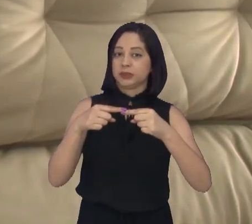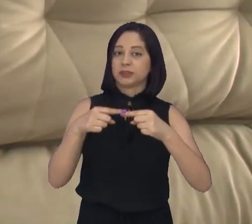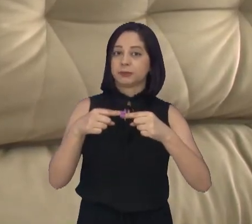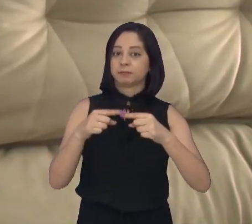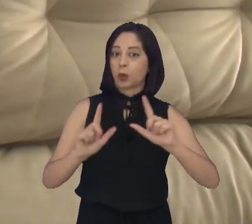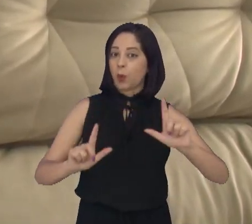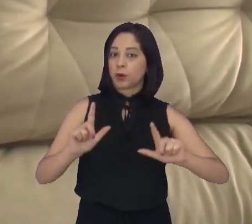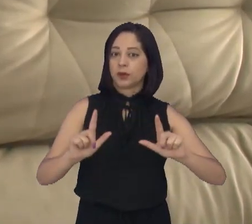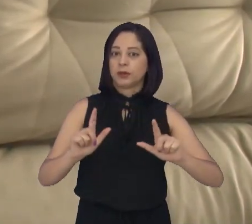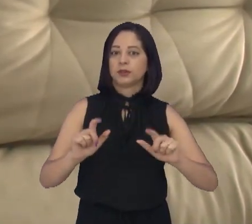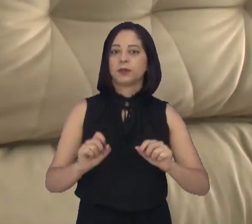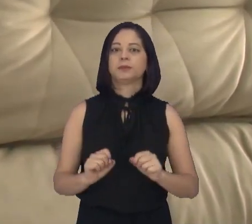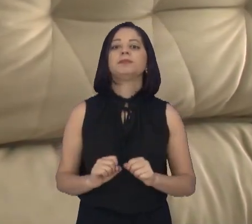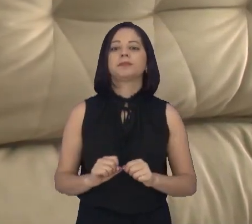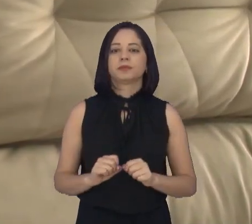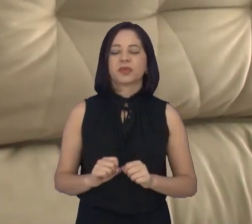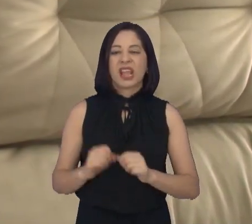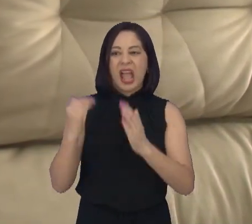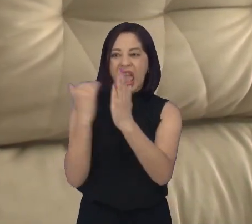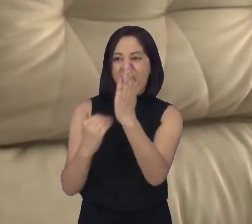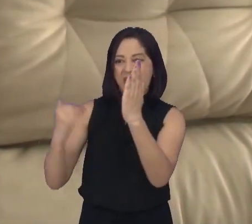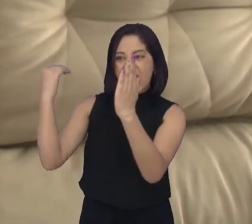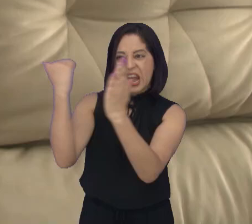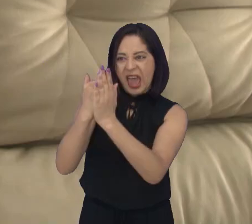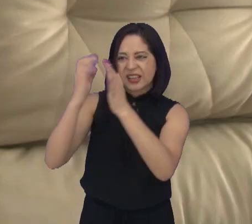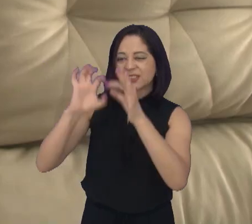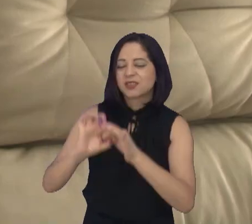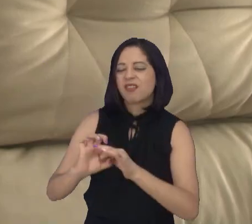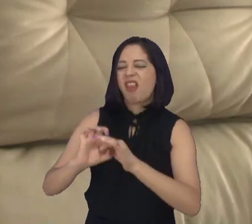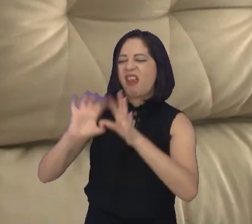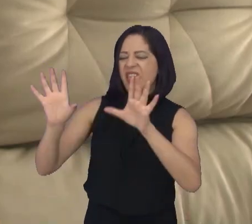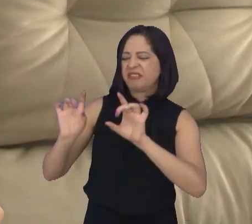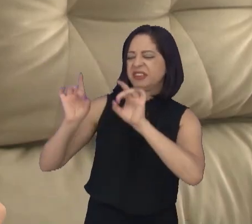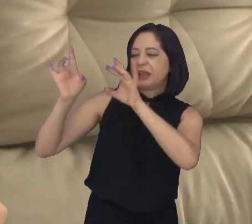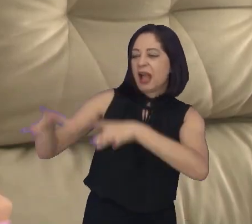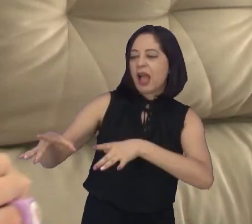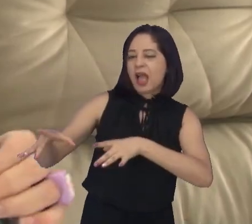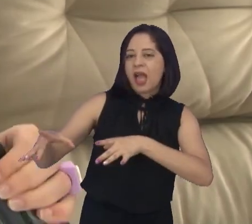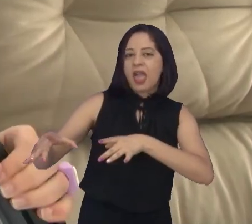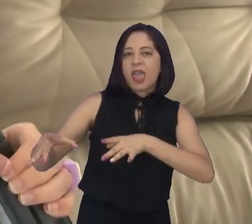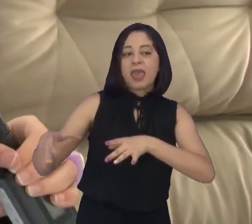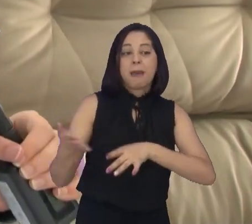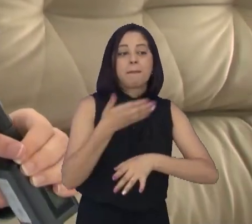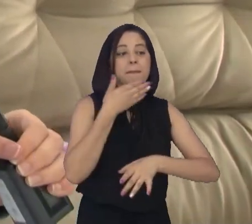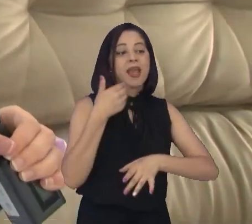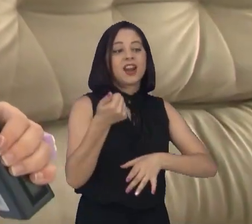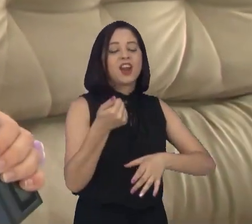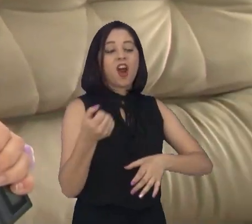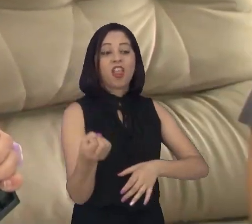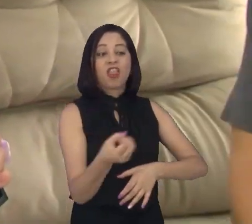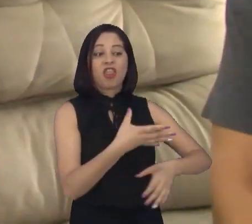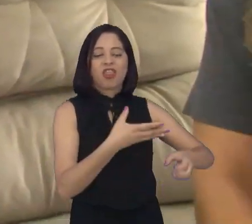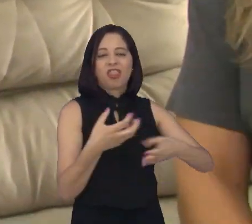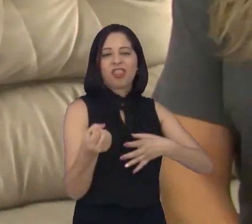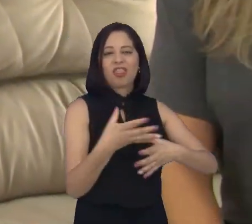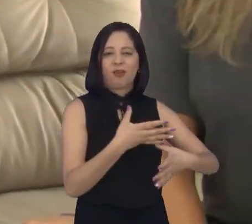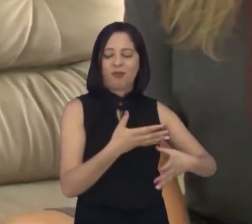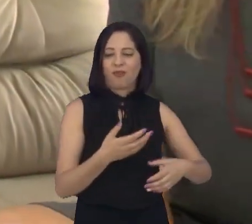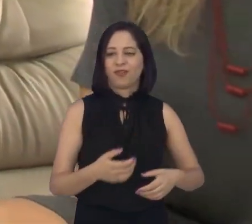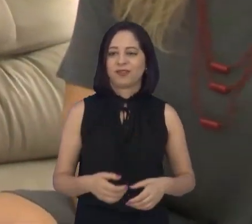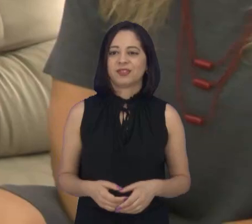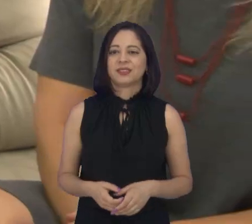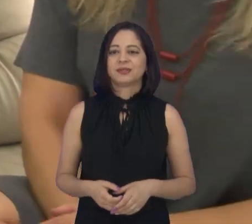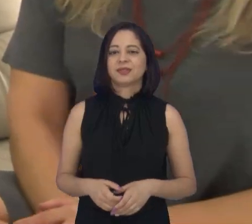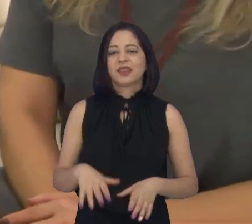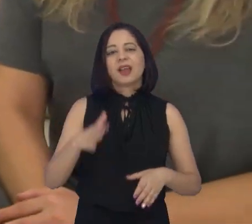aqui nesse programa, que é: livre-se do excesso para conhecer o essencial. E agora a gente vai conversar com a Fernanda. Fernanda, muito obrigada